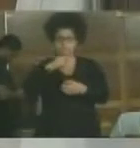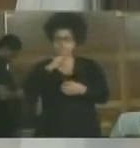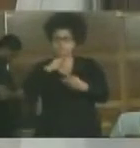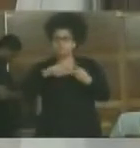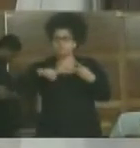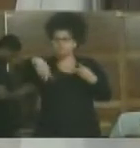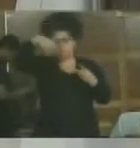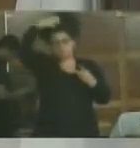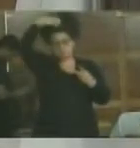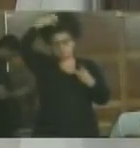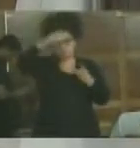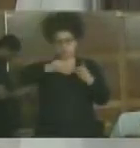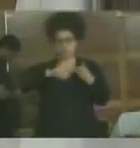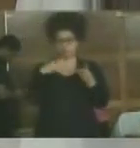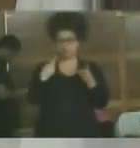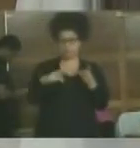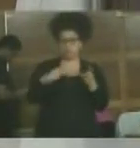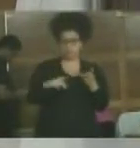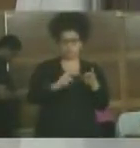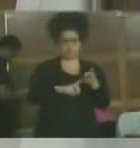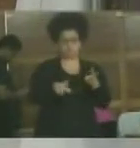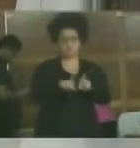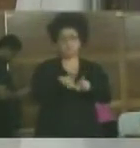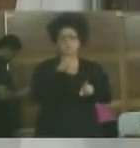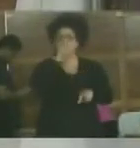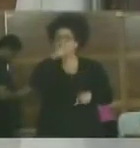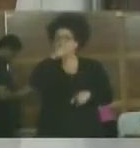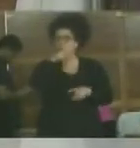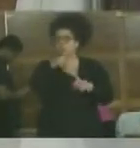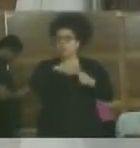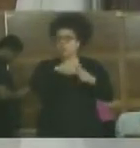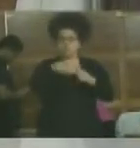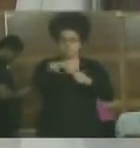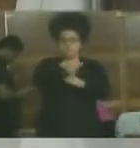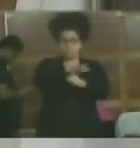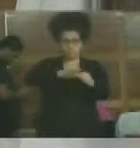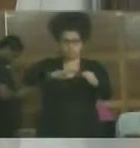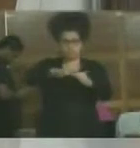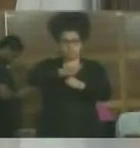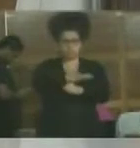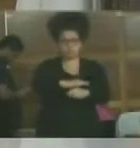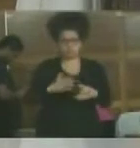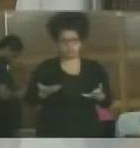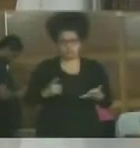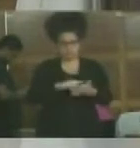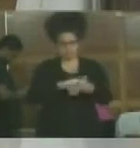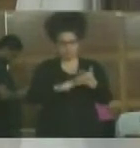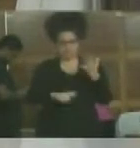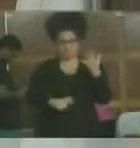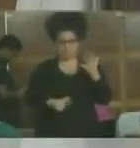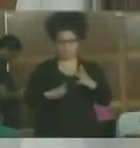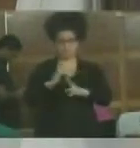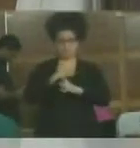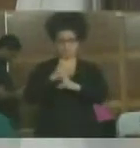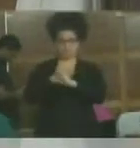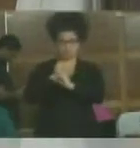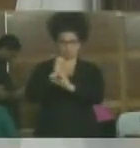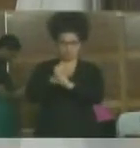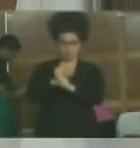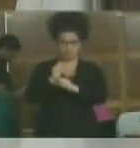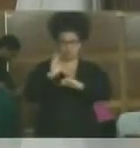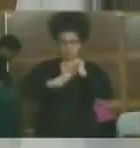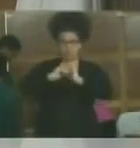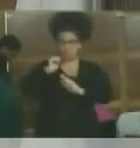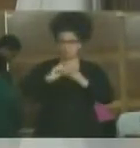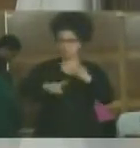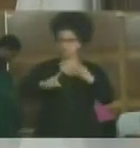Angra, Paraty, atende Rio Claro também, atende a Ilha Grande. Quer dizer, os contadores, contabilistas,